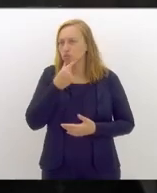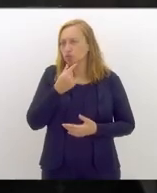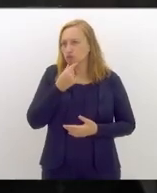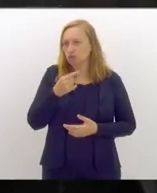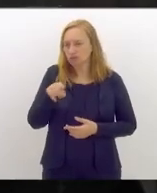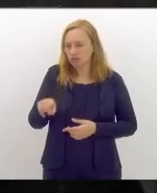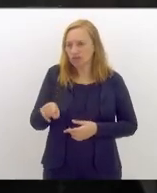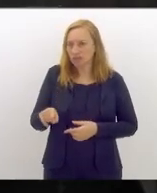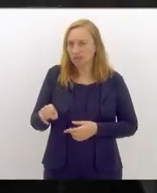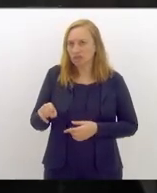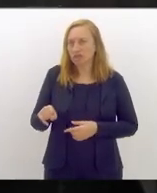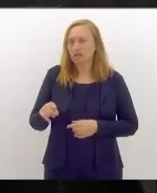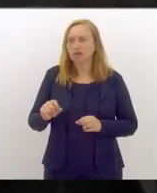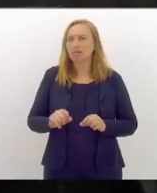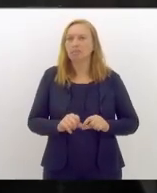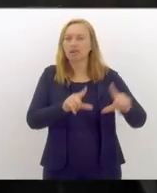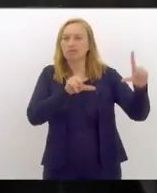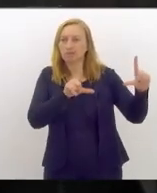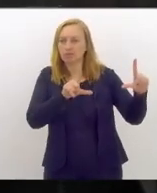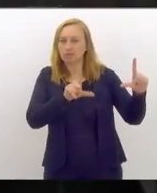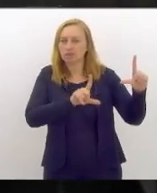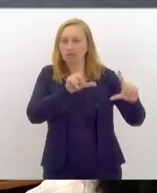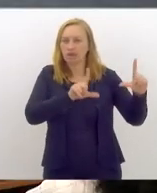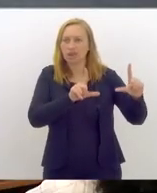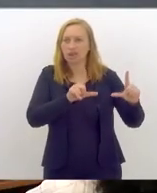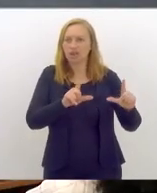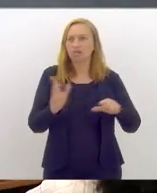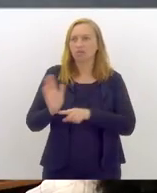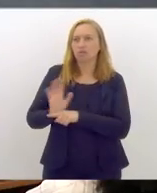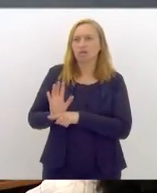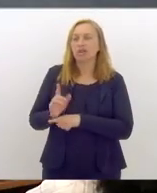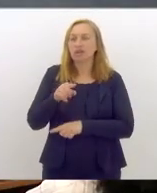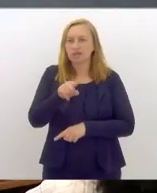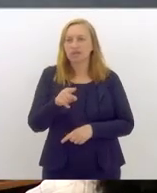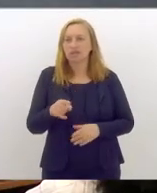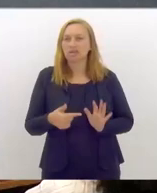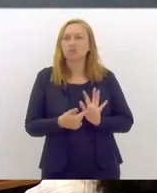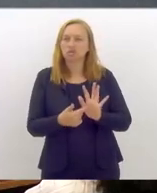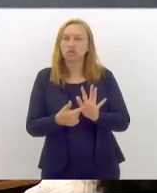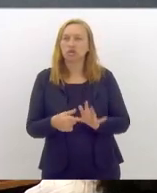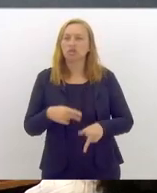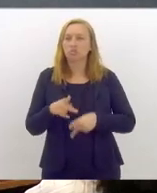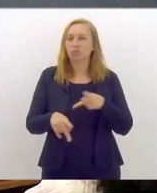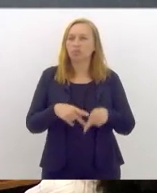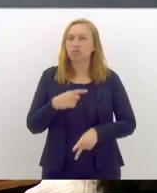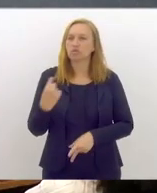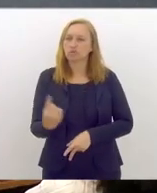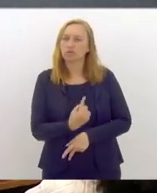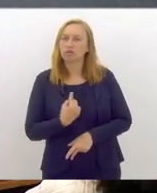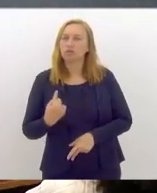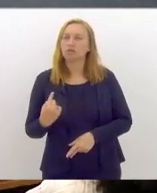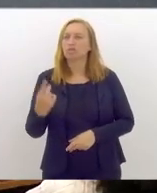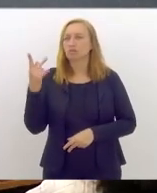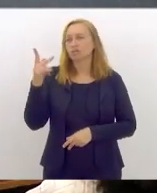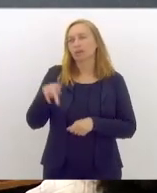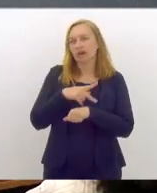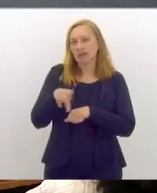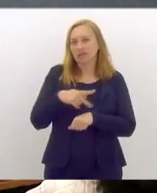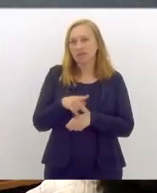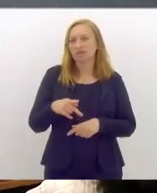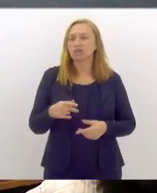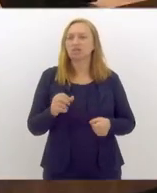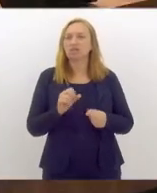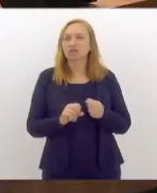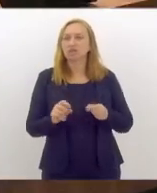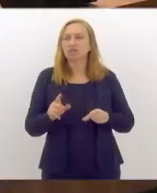do afroreg para as telas essa vibração que a gente tem que trazer porque esse é o nosso povo nosso país e quando a gente a gente vai